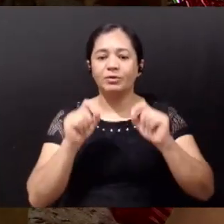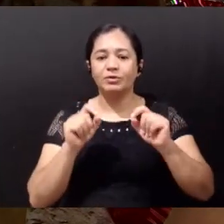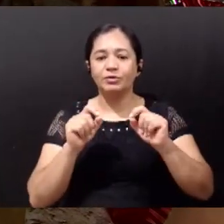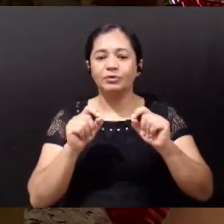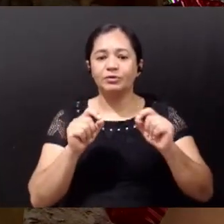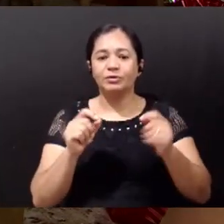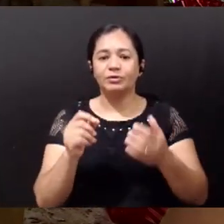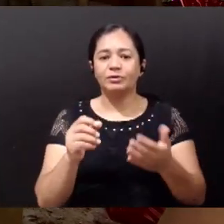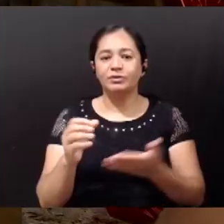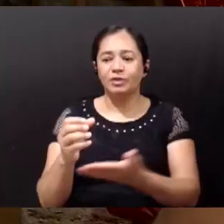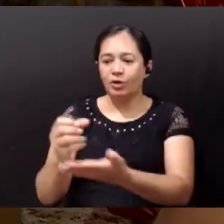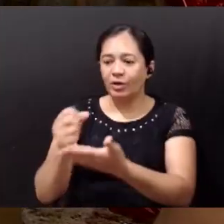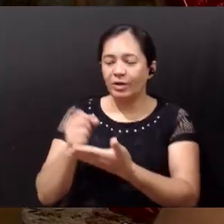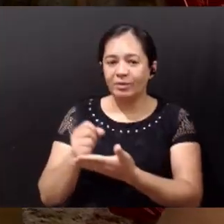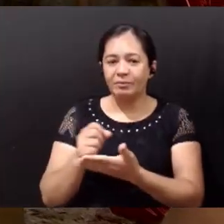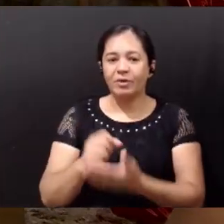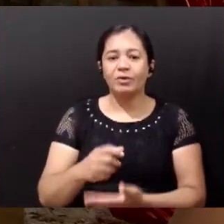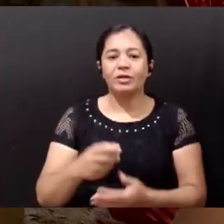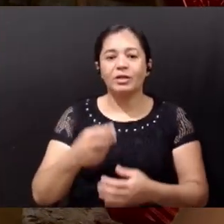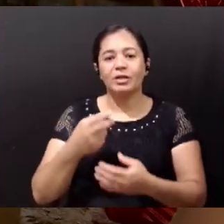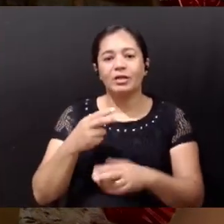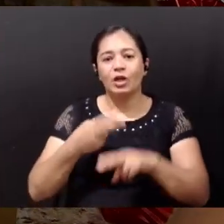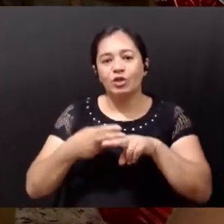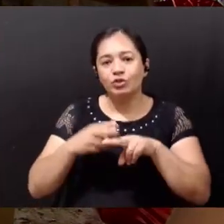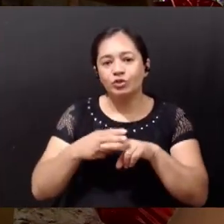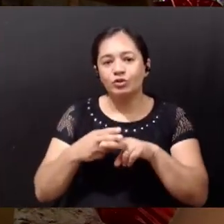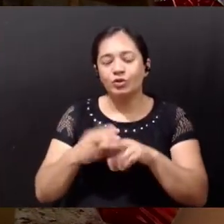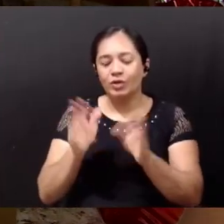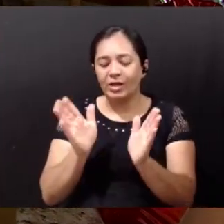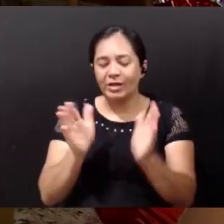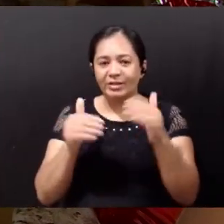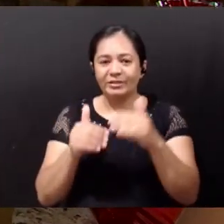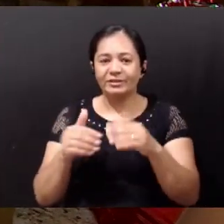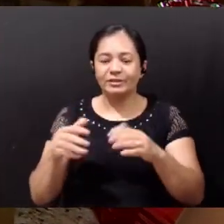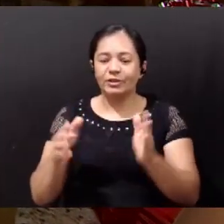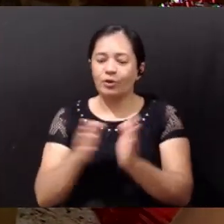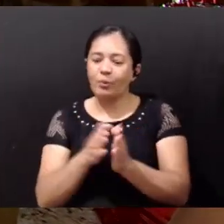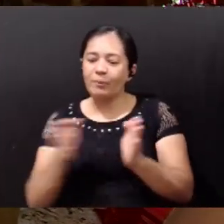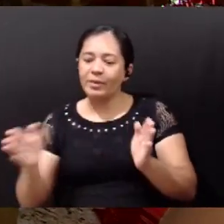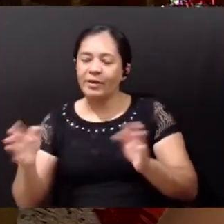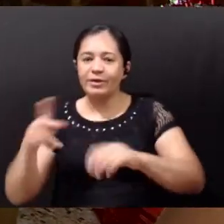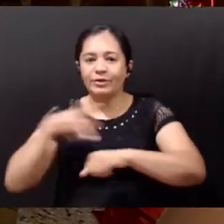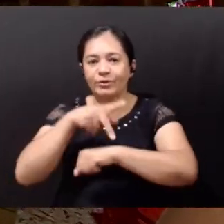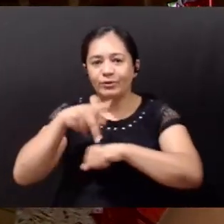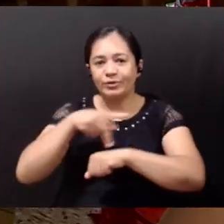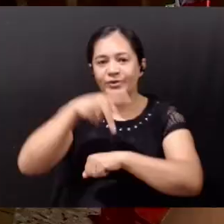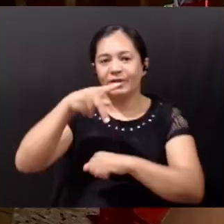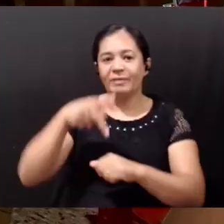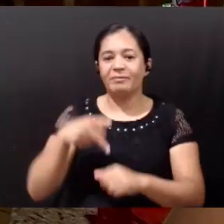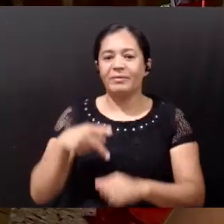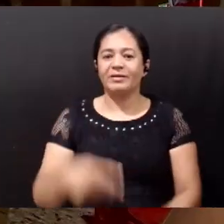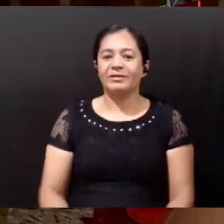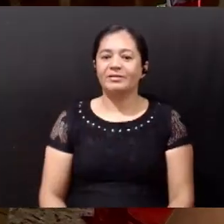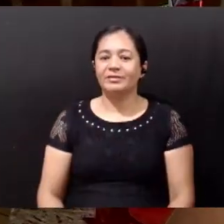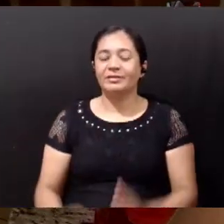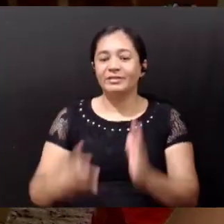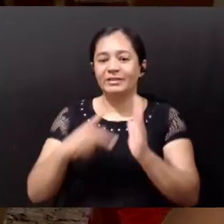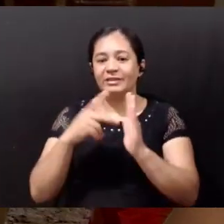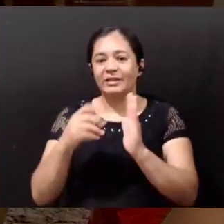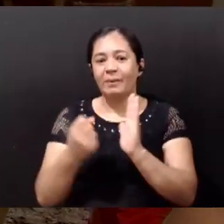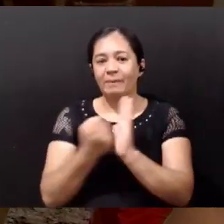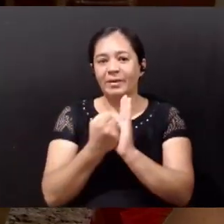bombom. Então foi numa Páscoa, né, nós fizemos todo o trabalho com as crianças, trabalhando na parte